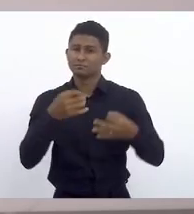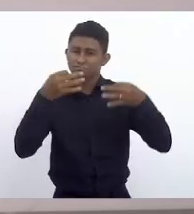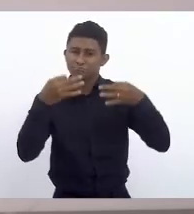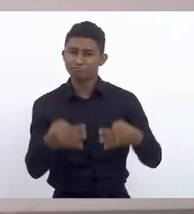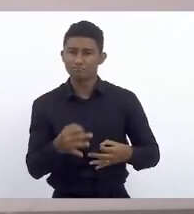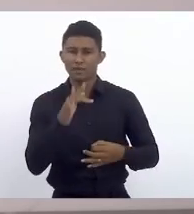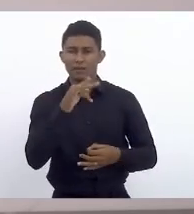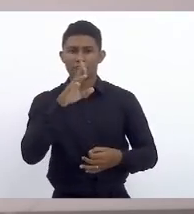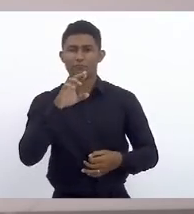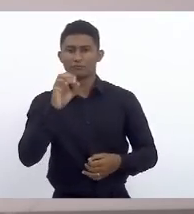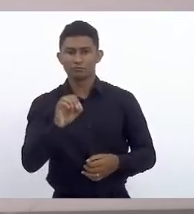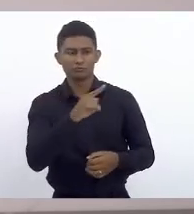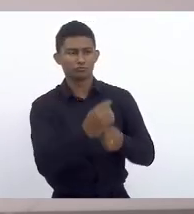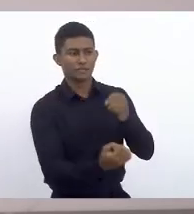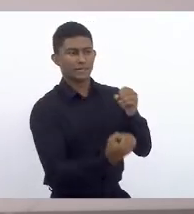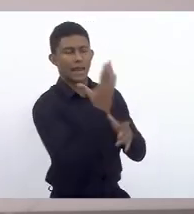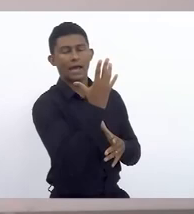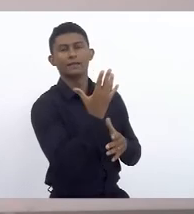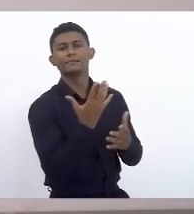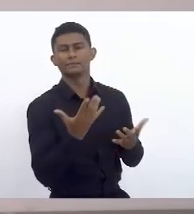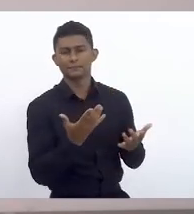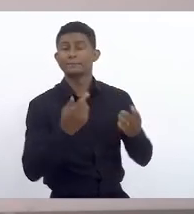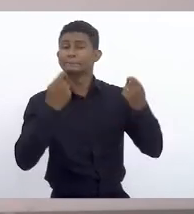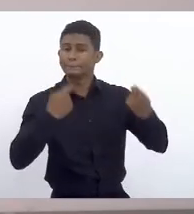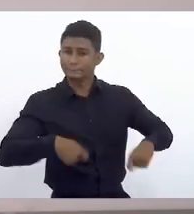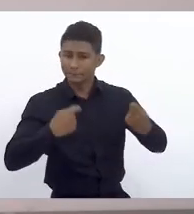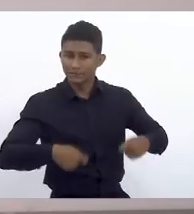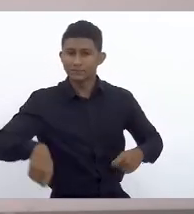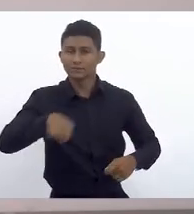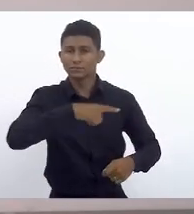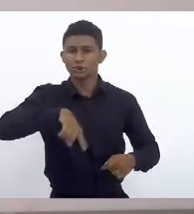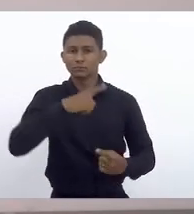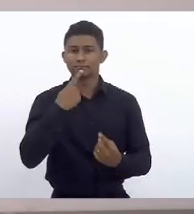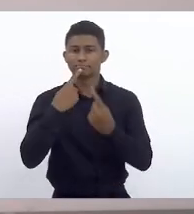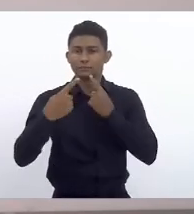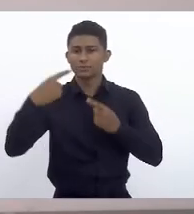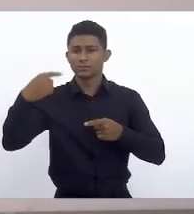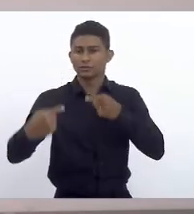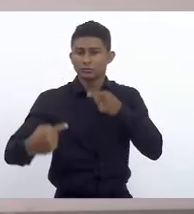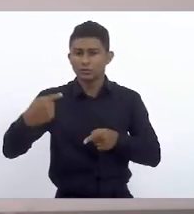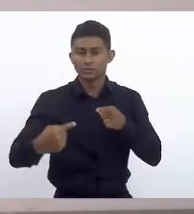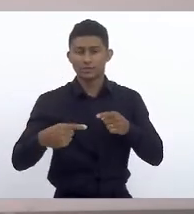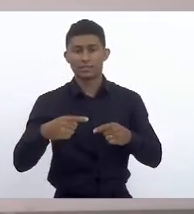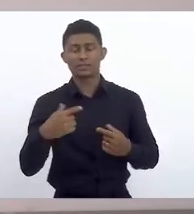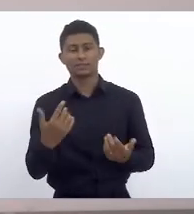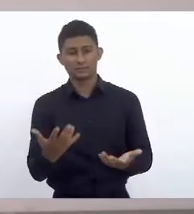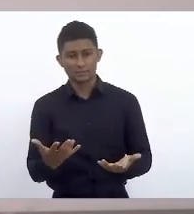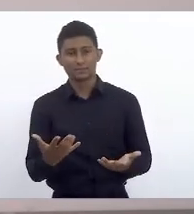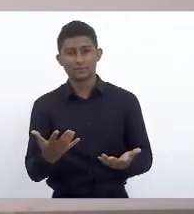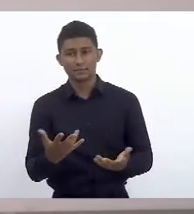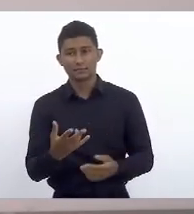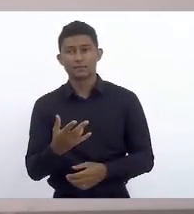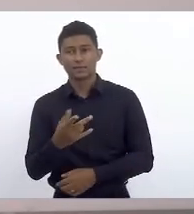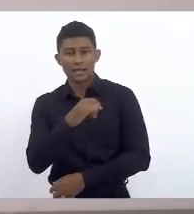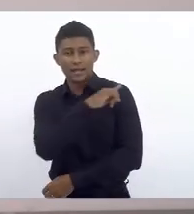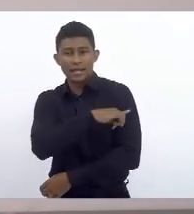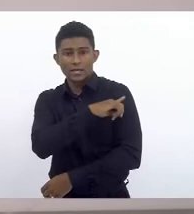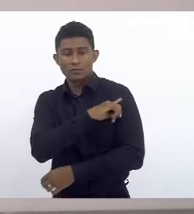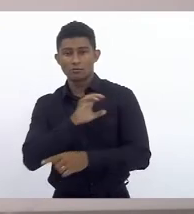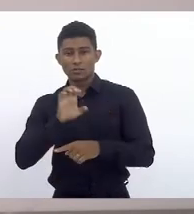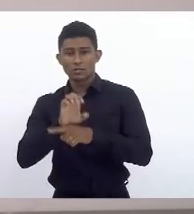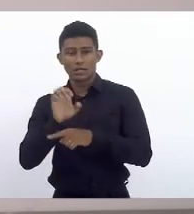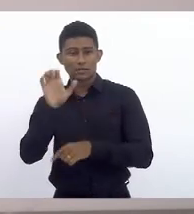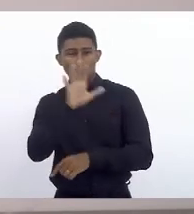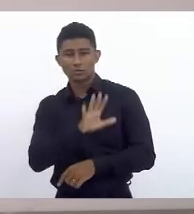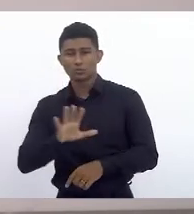fundo. A gente precisa discutir o fundo com todas as regiões do Estado, com os prefeitos. O governador vai participar